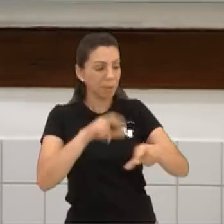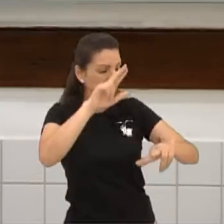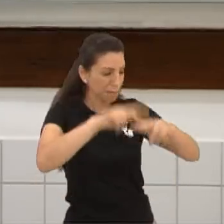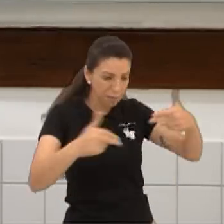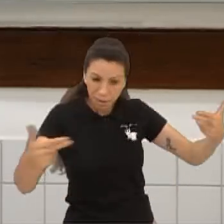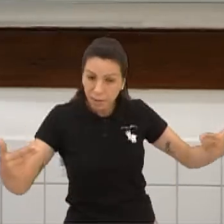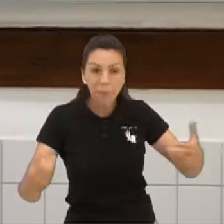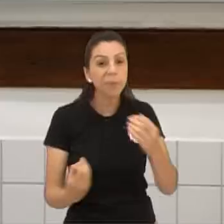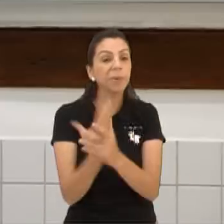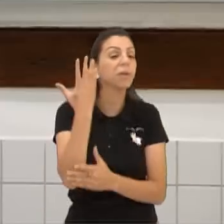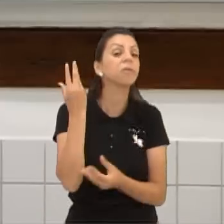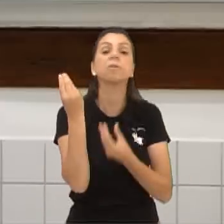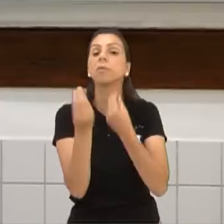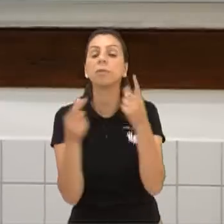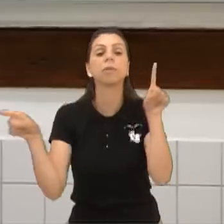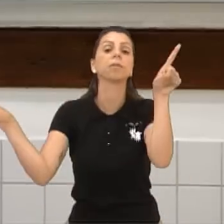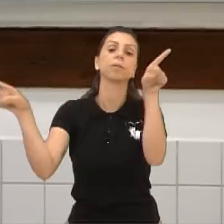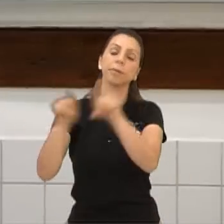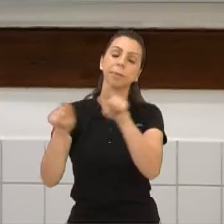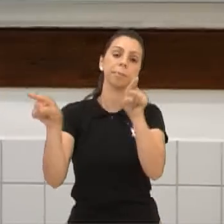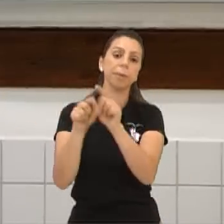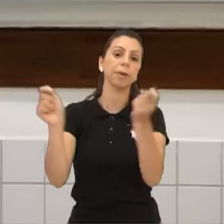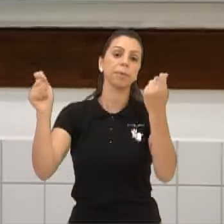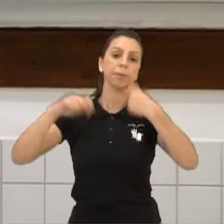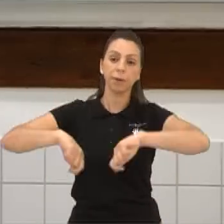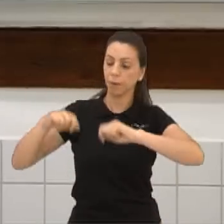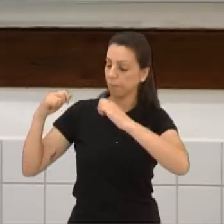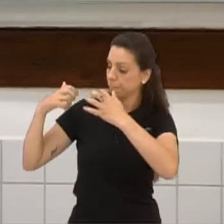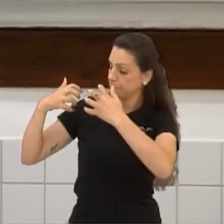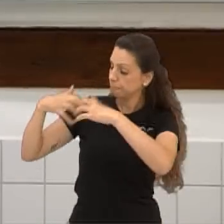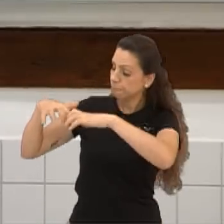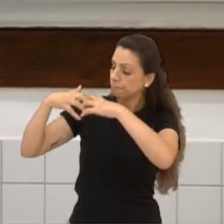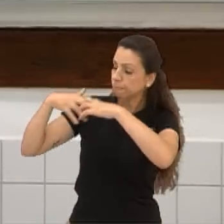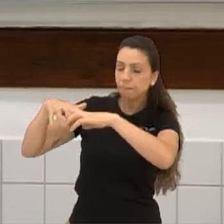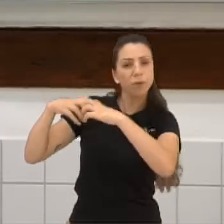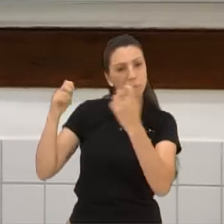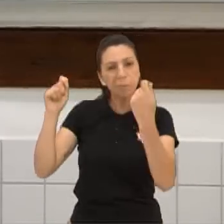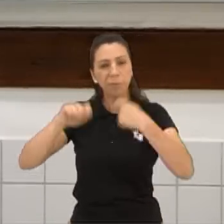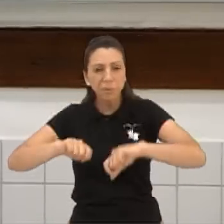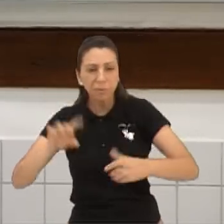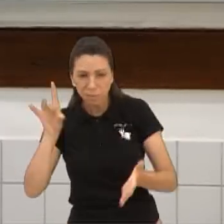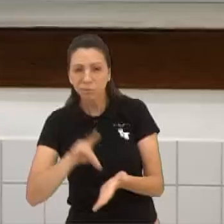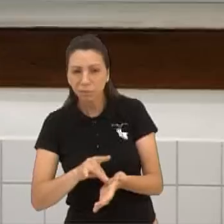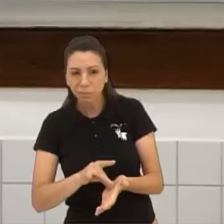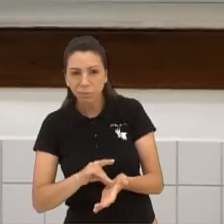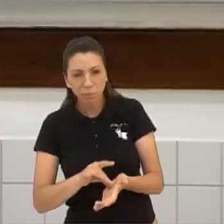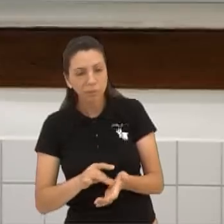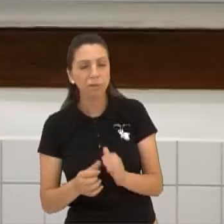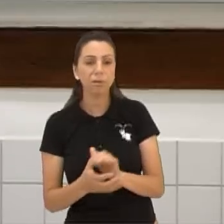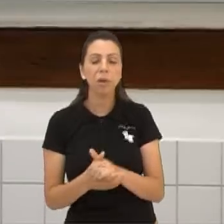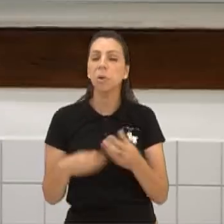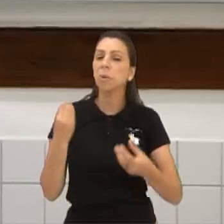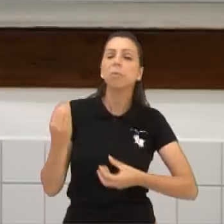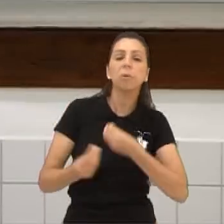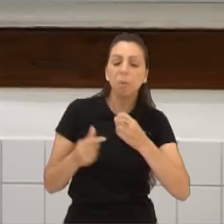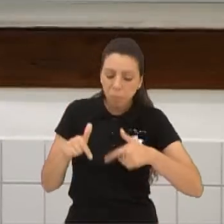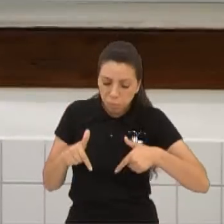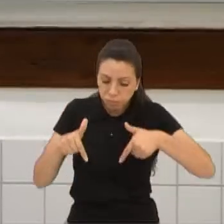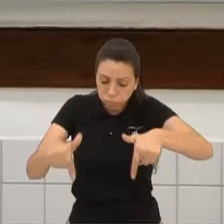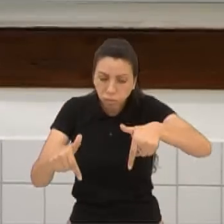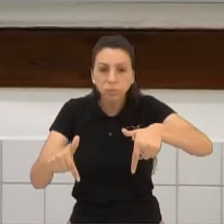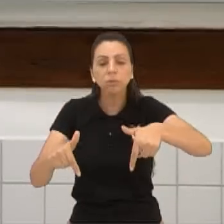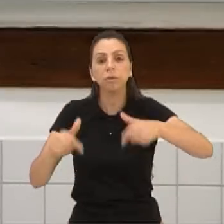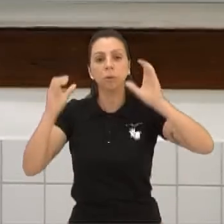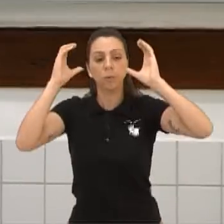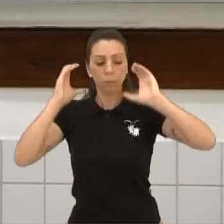conforto, também me faz refletir sobre se aquilo ali realmente é necessário e como que eu poderia agir enquanto